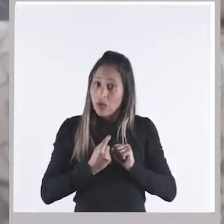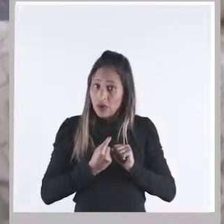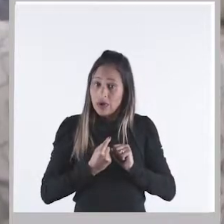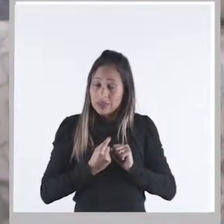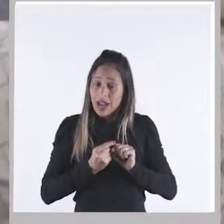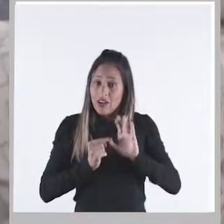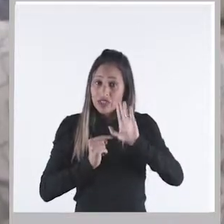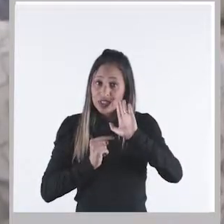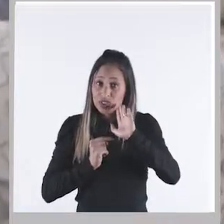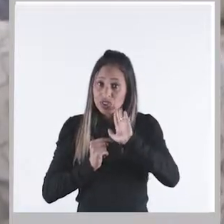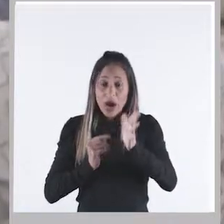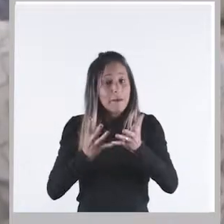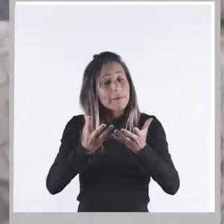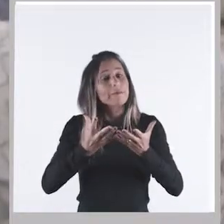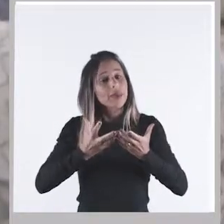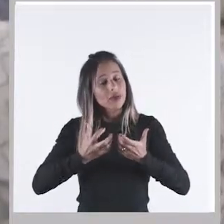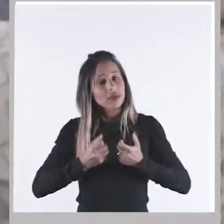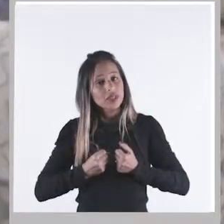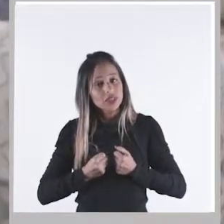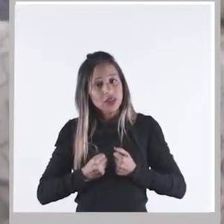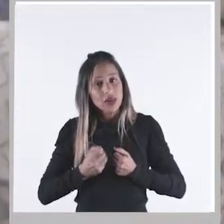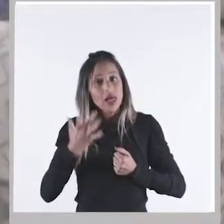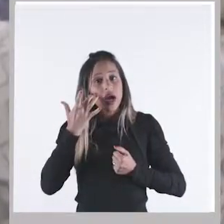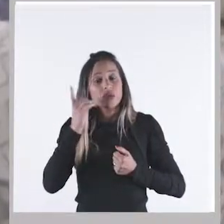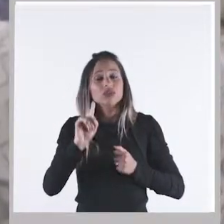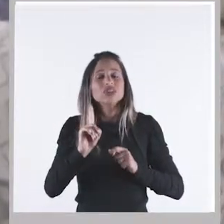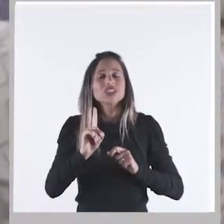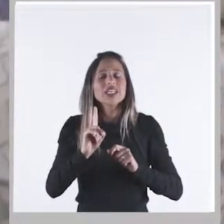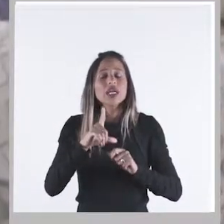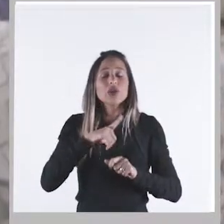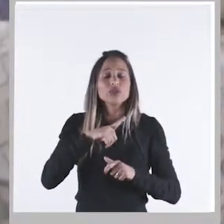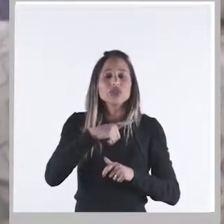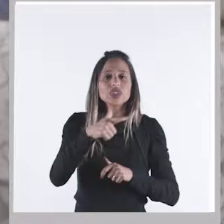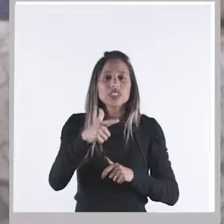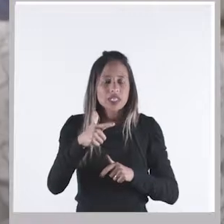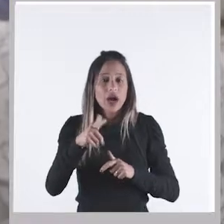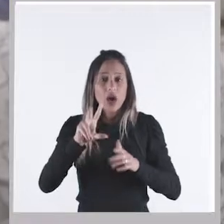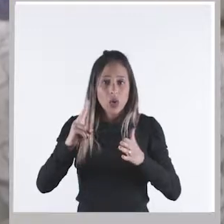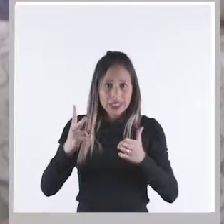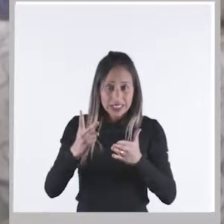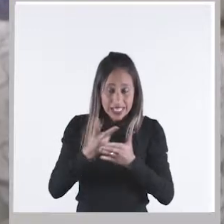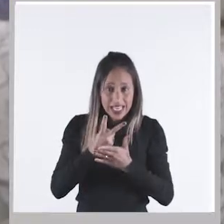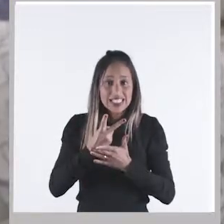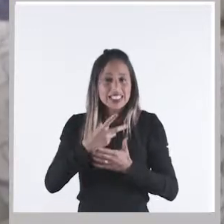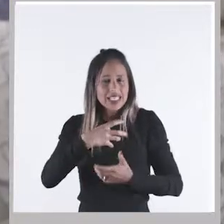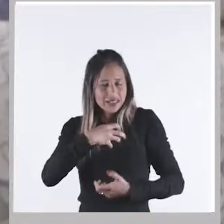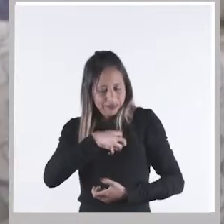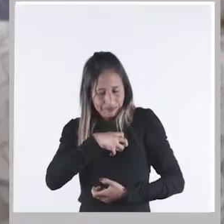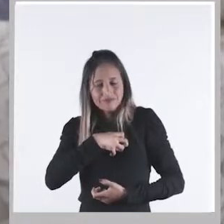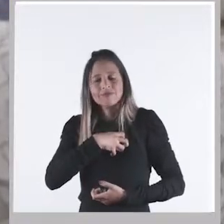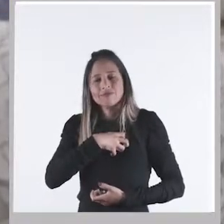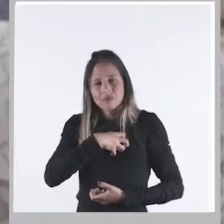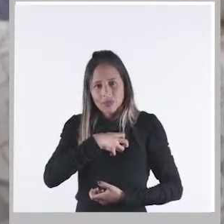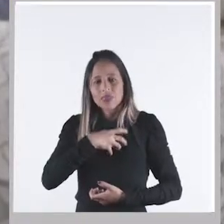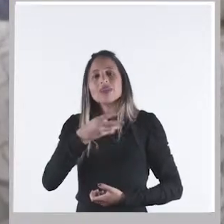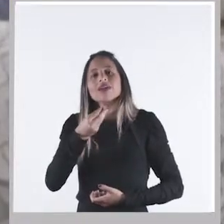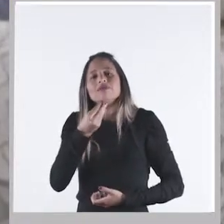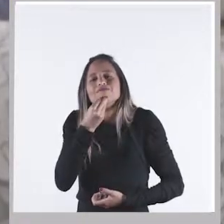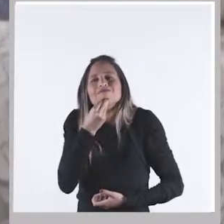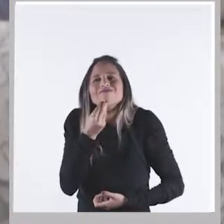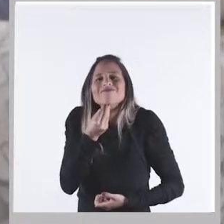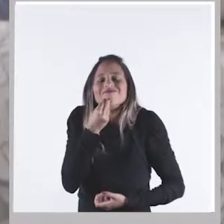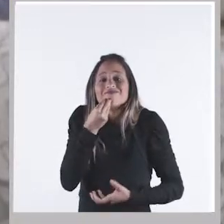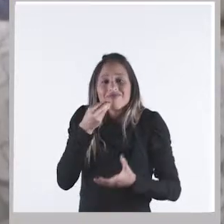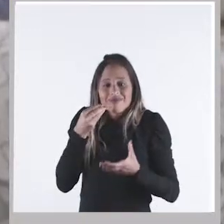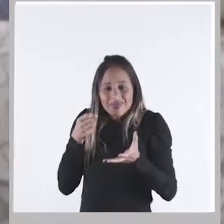época já me atendia. Né? Eu não tinha essa pressão embora eu alimentasse um desejo